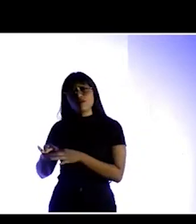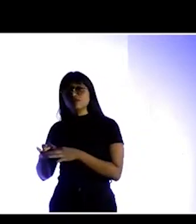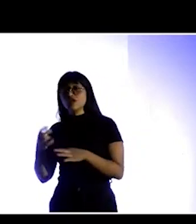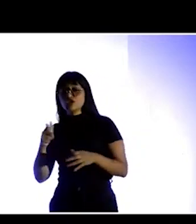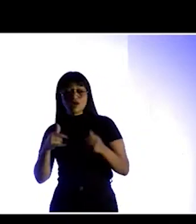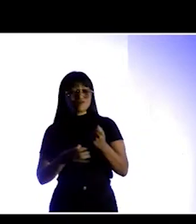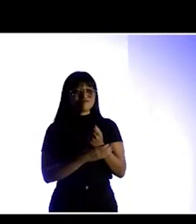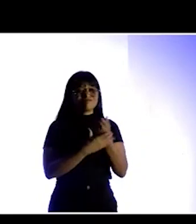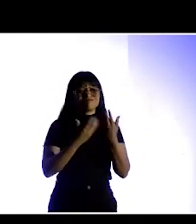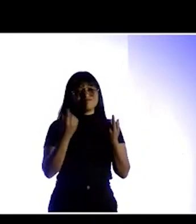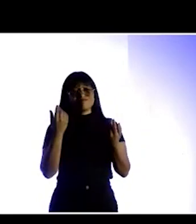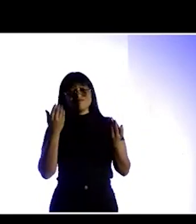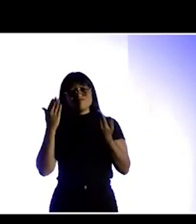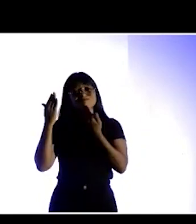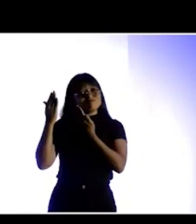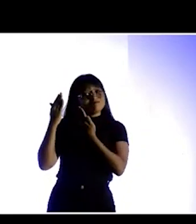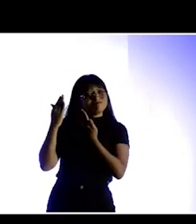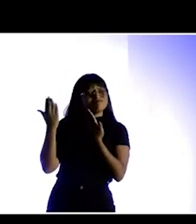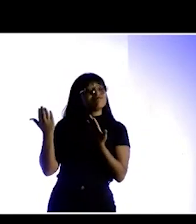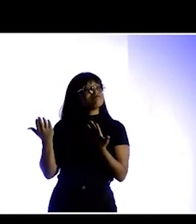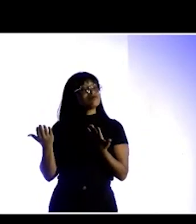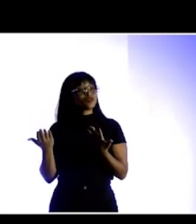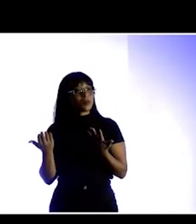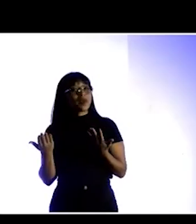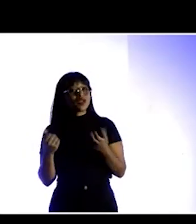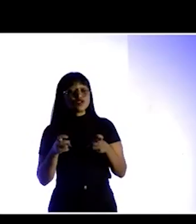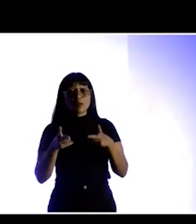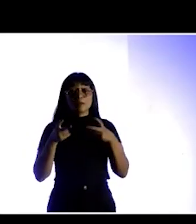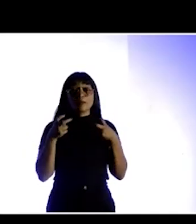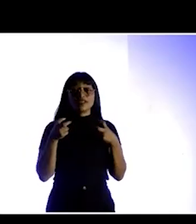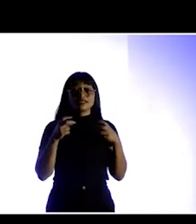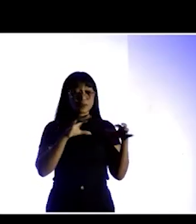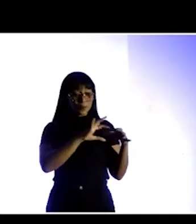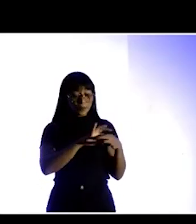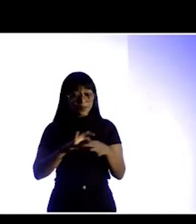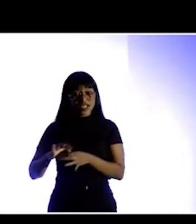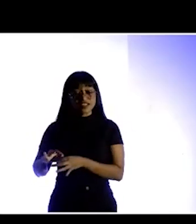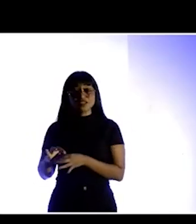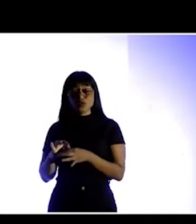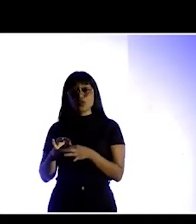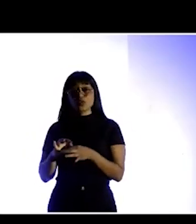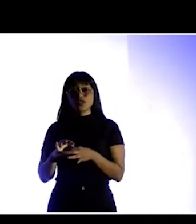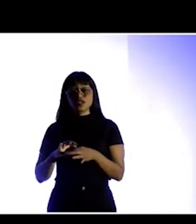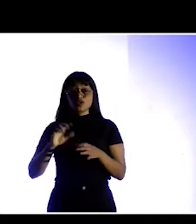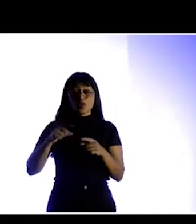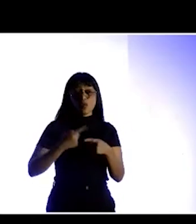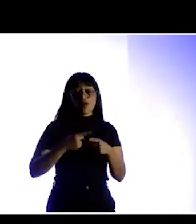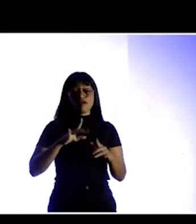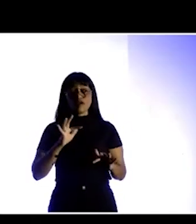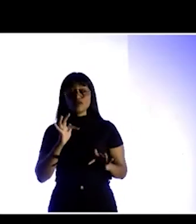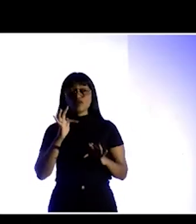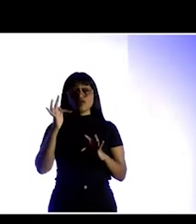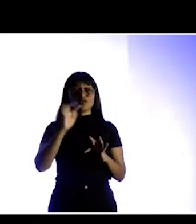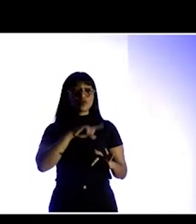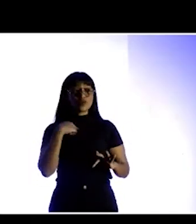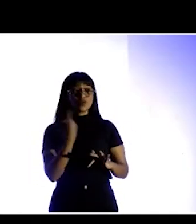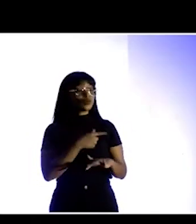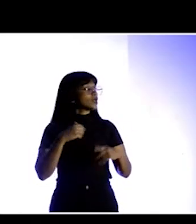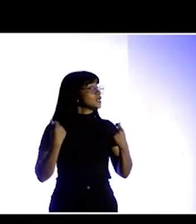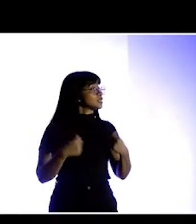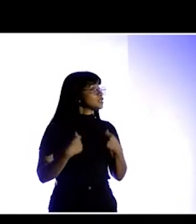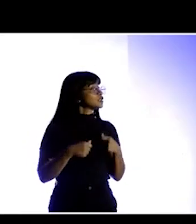principalmente voltado para como a precipitação, né, até mesmo como esses cenários, né, de emissão vão se processar no futuro, a gente precisa ter